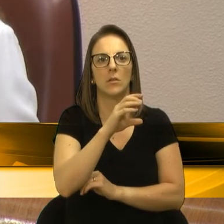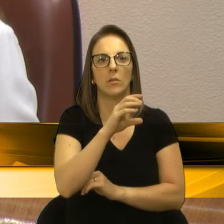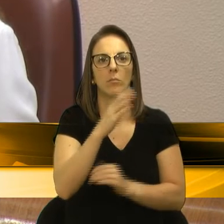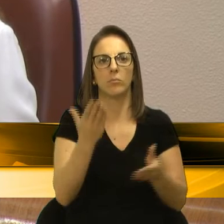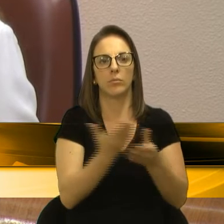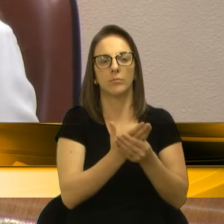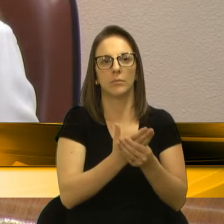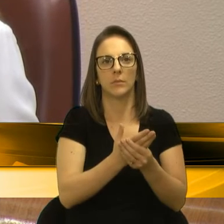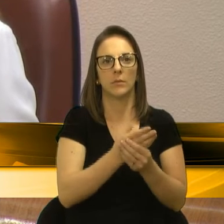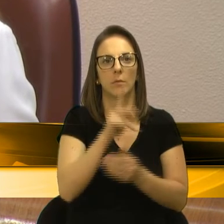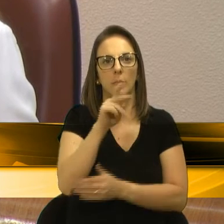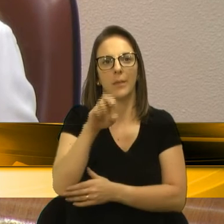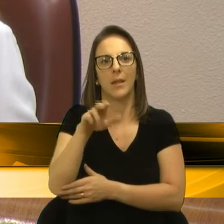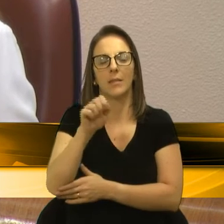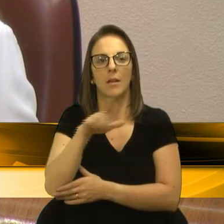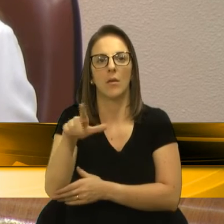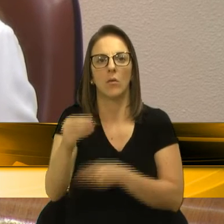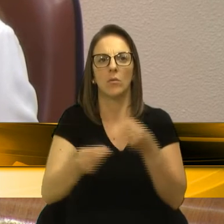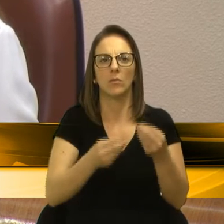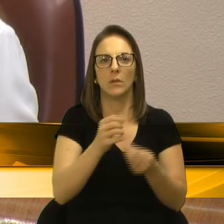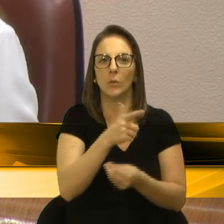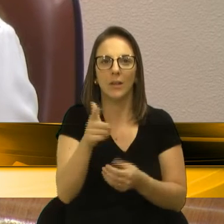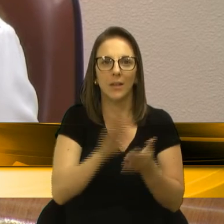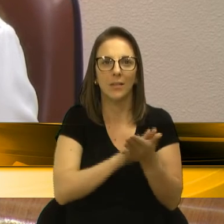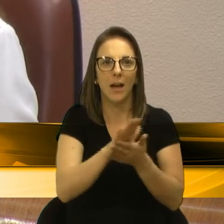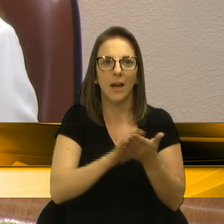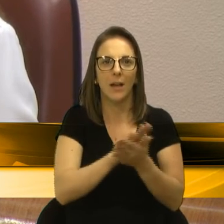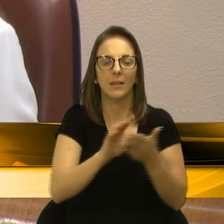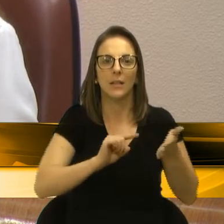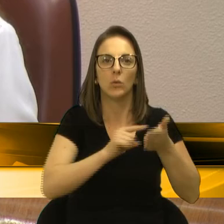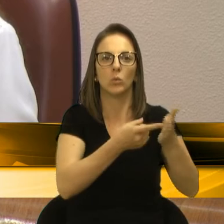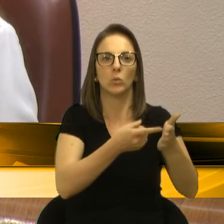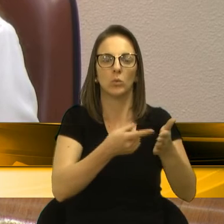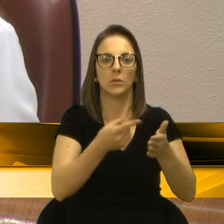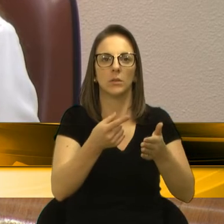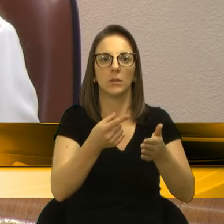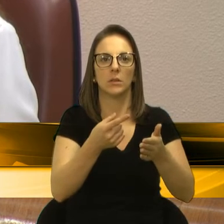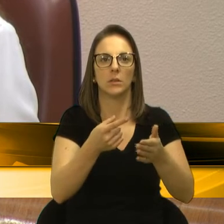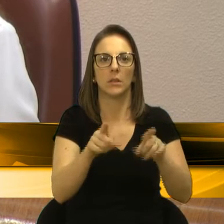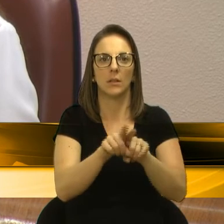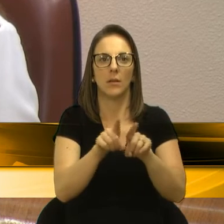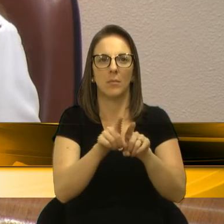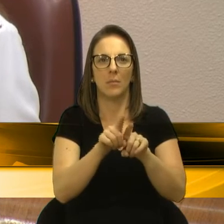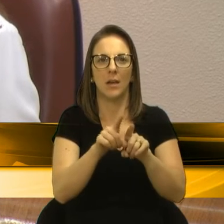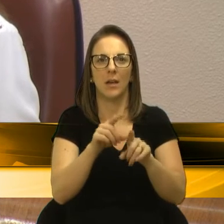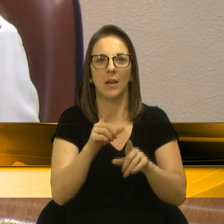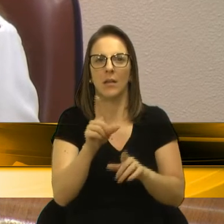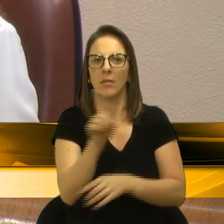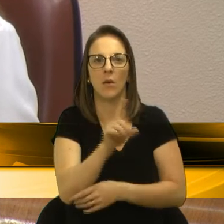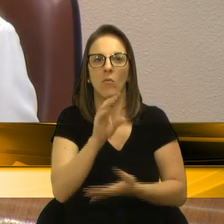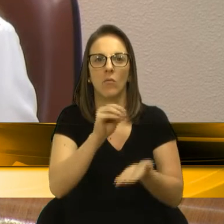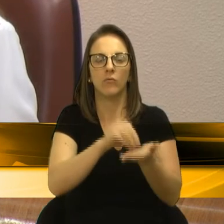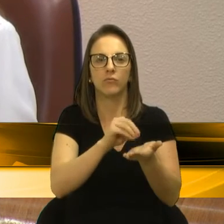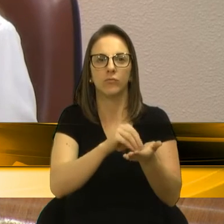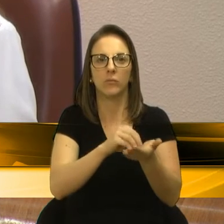omissões da denúncia ou da queixa, da representação nos processos das contravenções penais, da portaria ou do auto